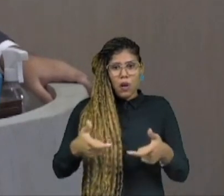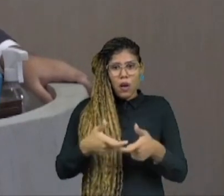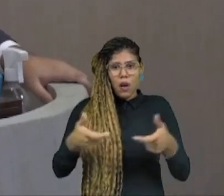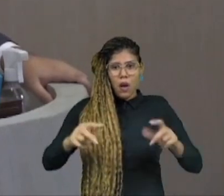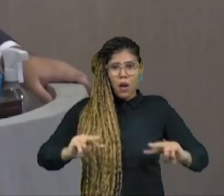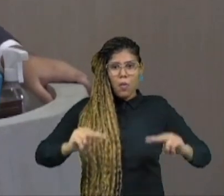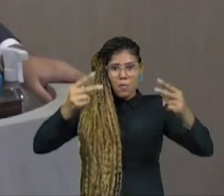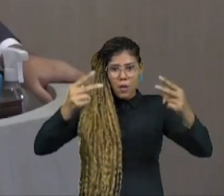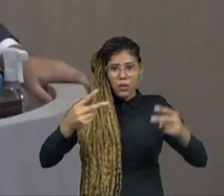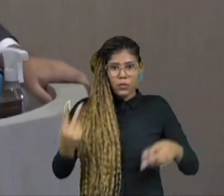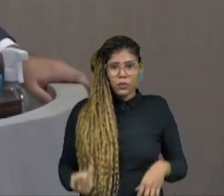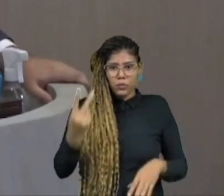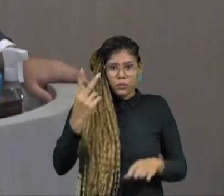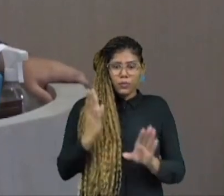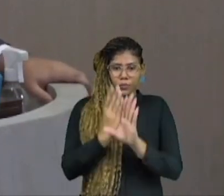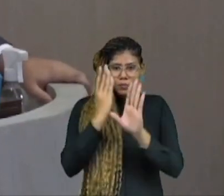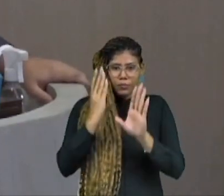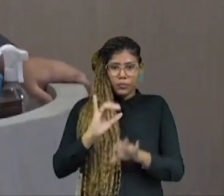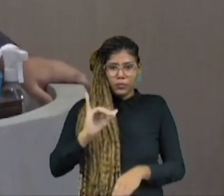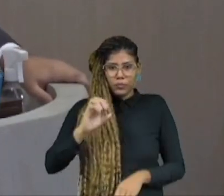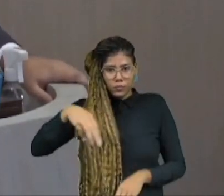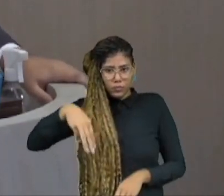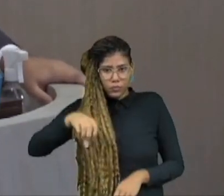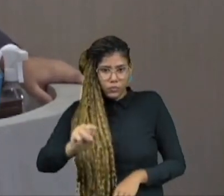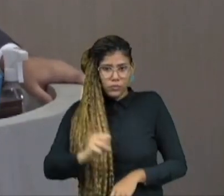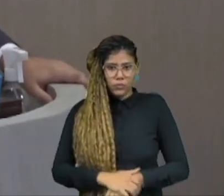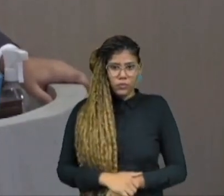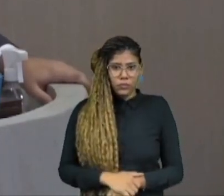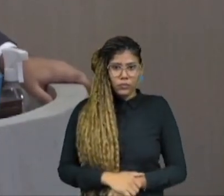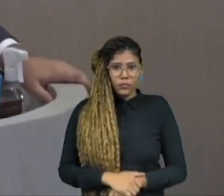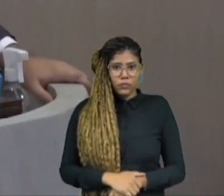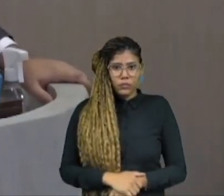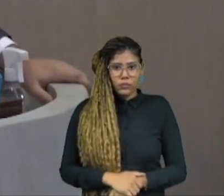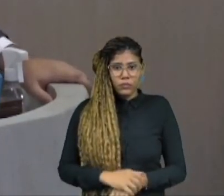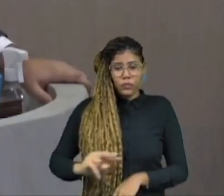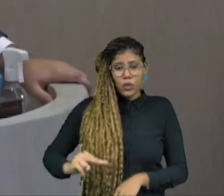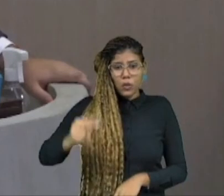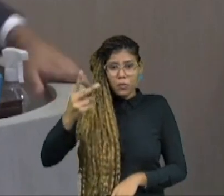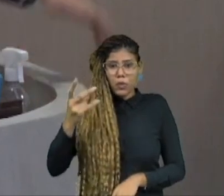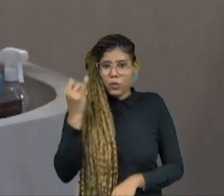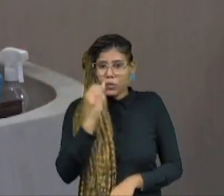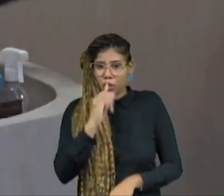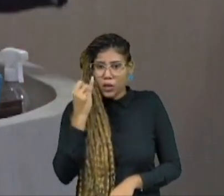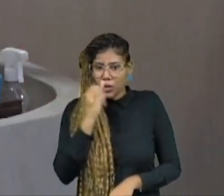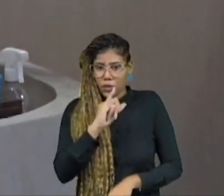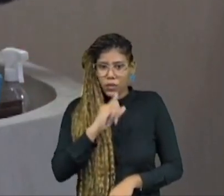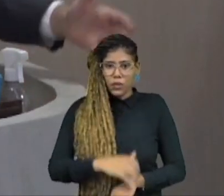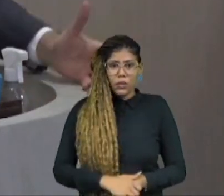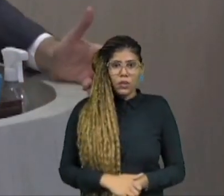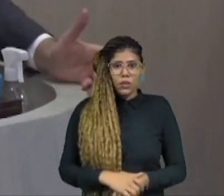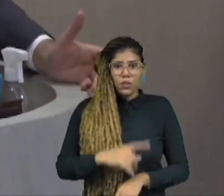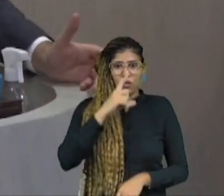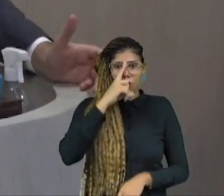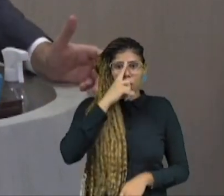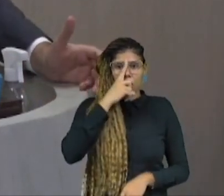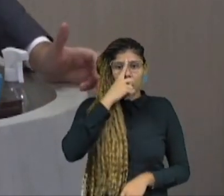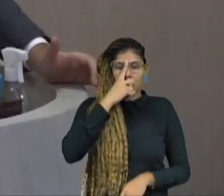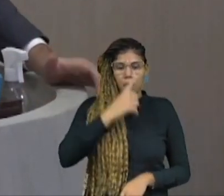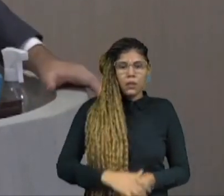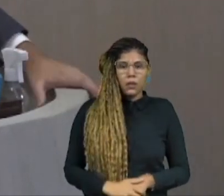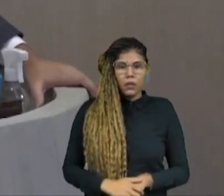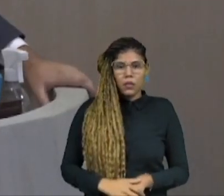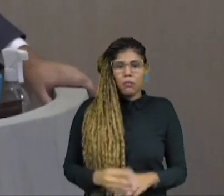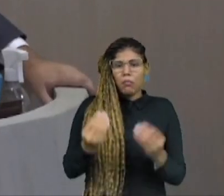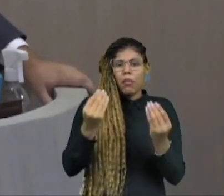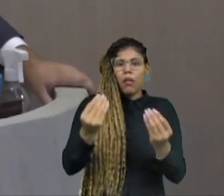por conta do aumento do ICMS, o aumento da energia por conta do aumento do ICMS, tudo isso para bancar